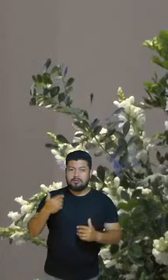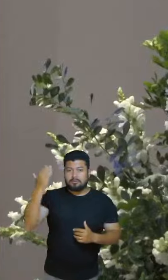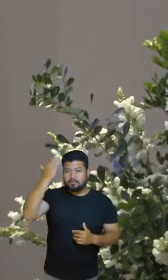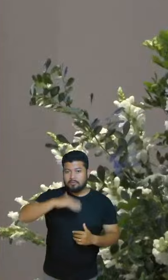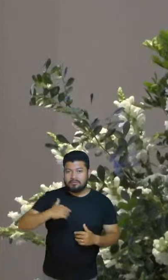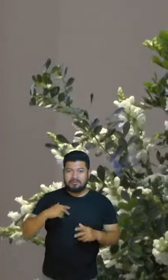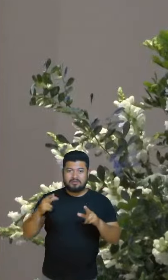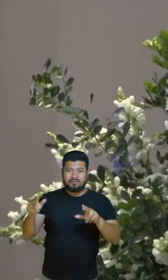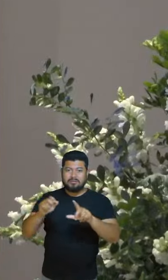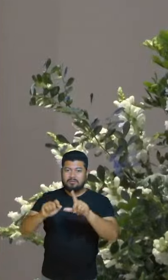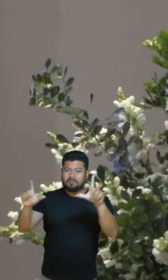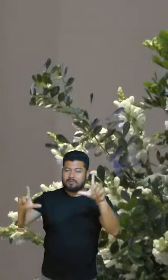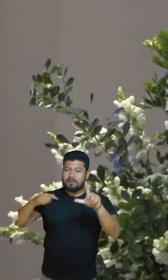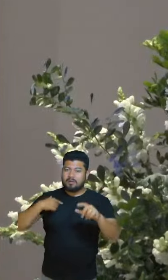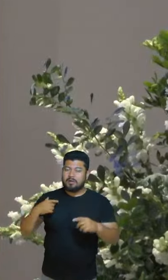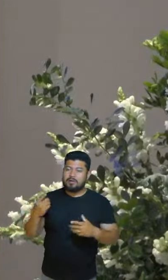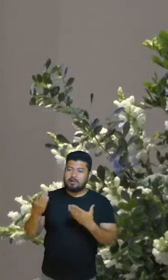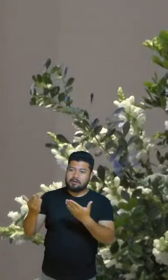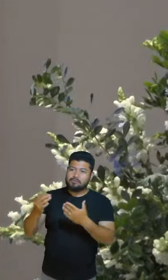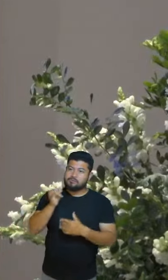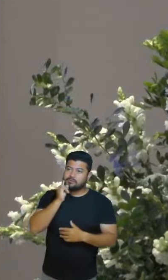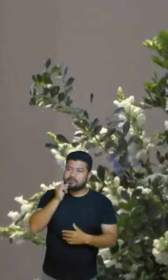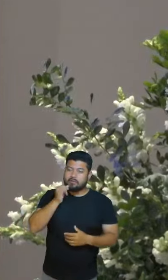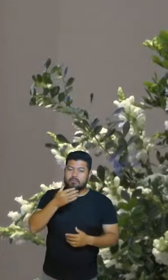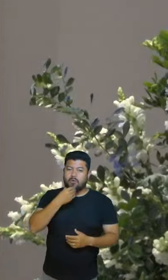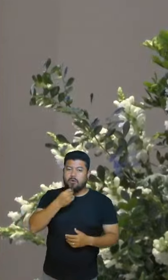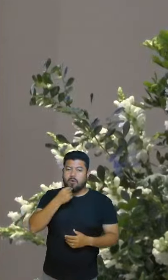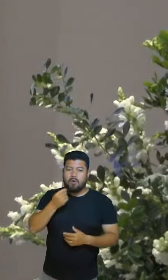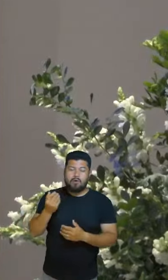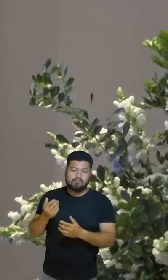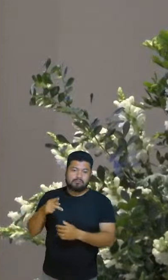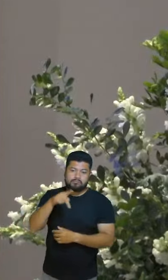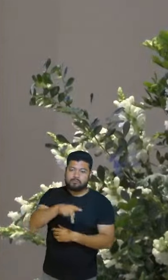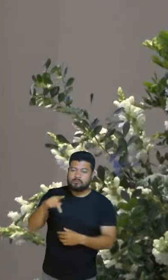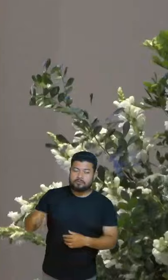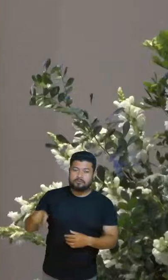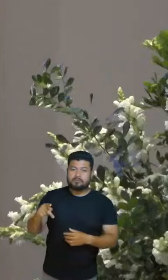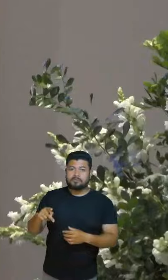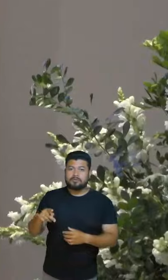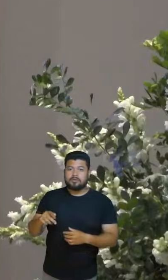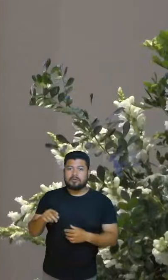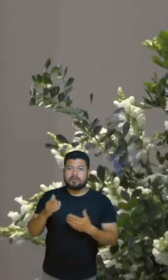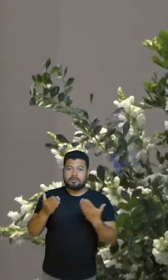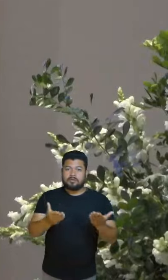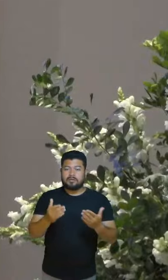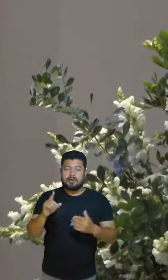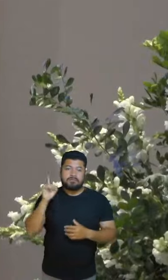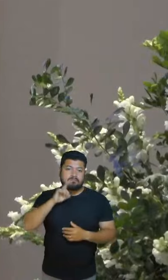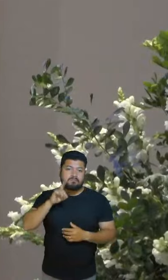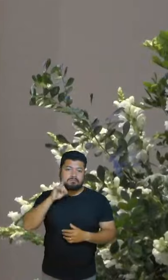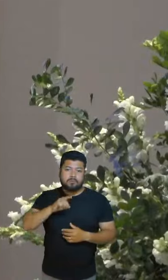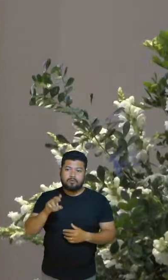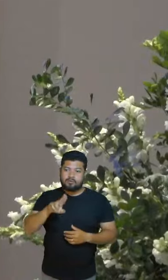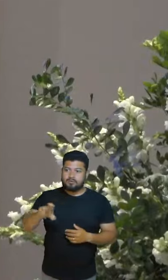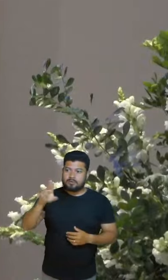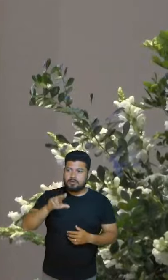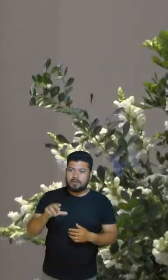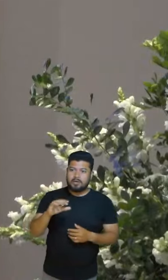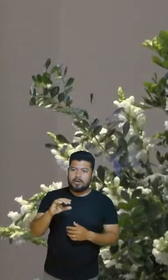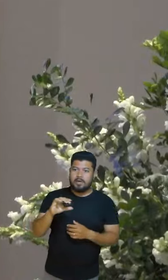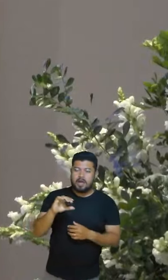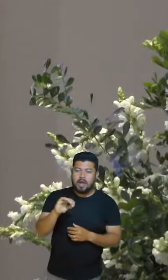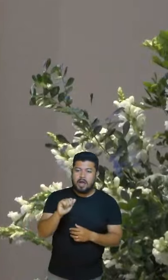especialista da Universidade Stanford for diz usar carvão ativado faz bem paraa saúde Então você pega aquilo pega uma